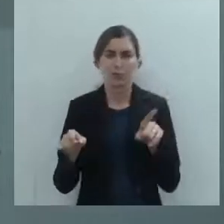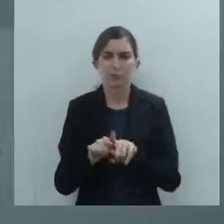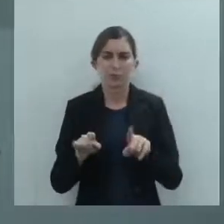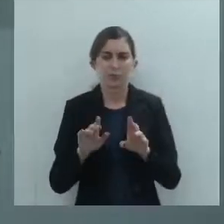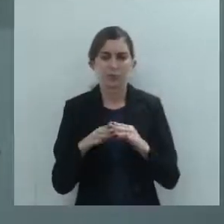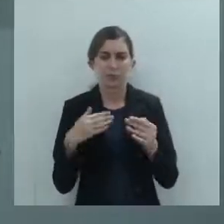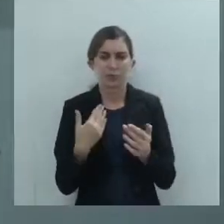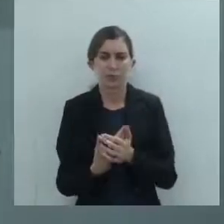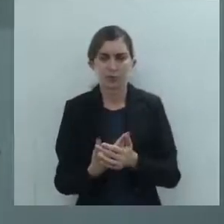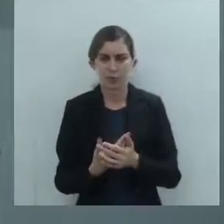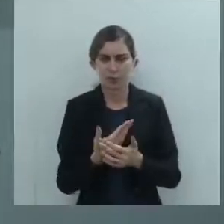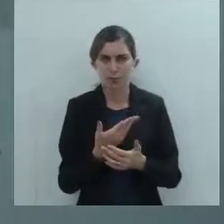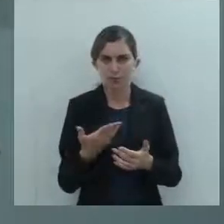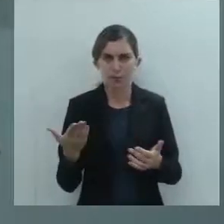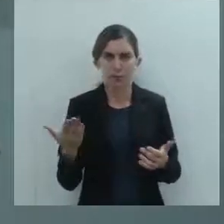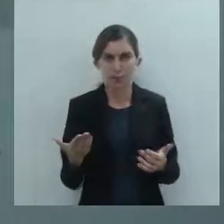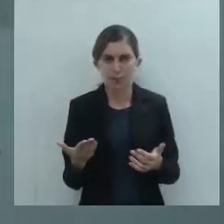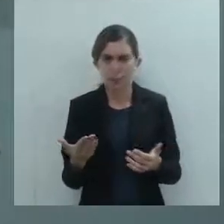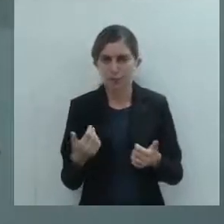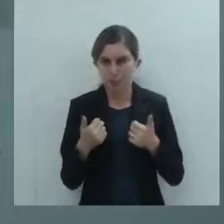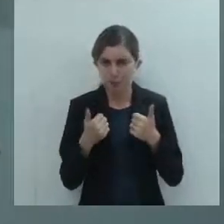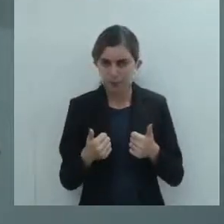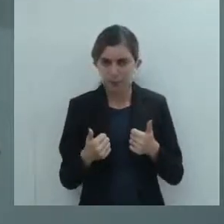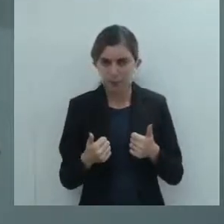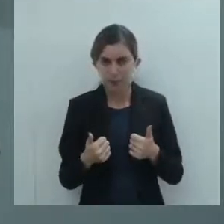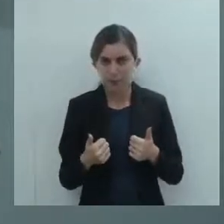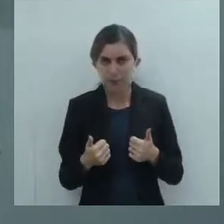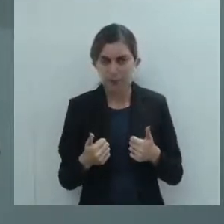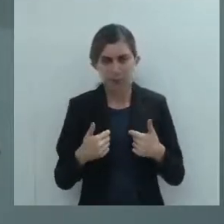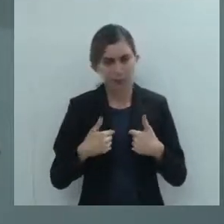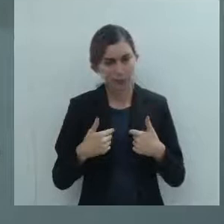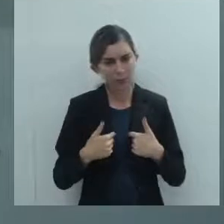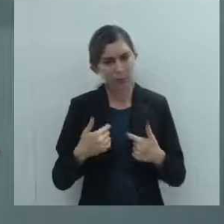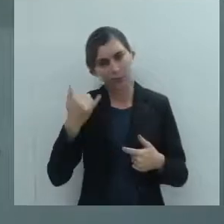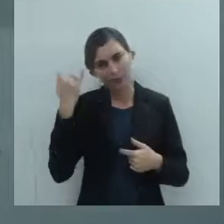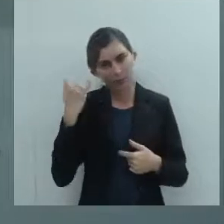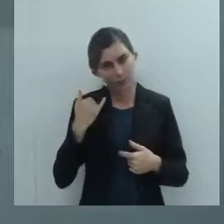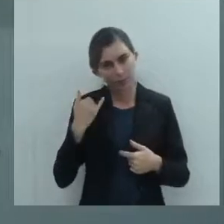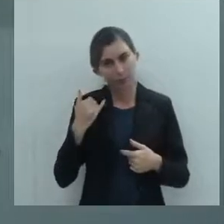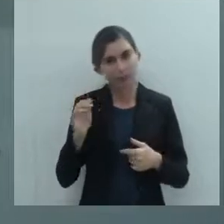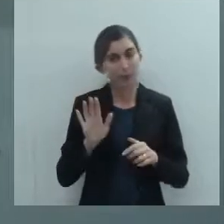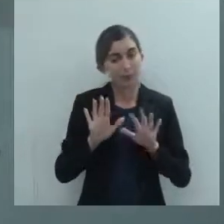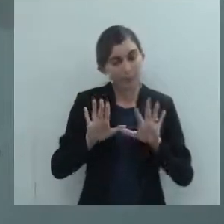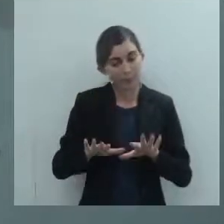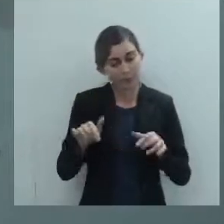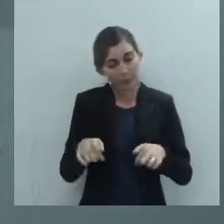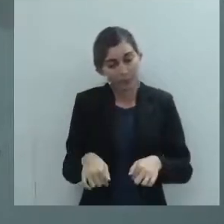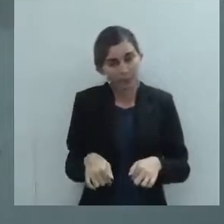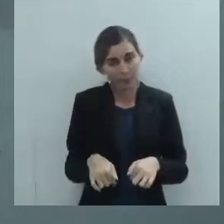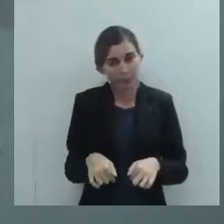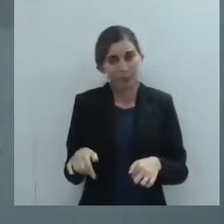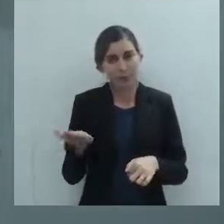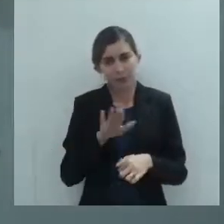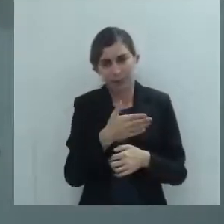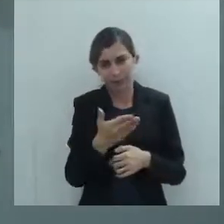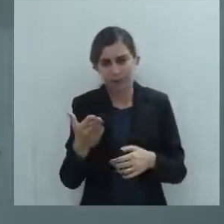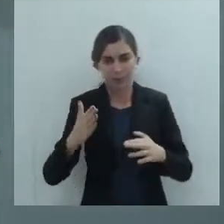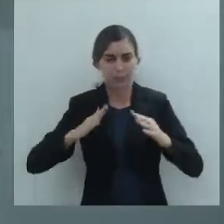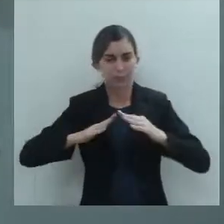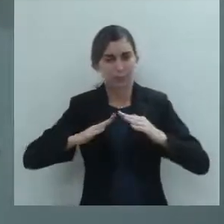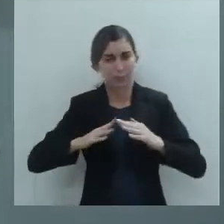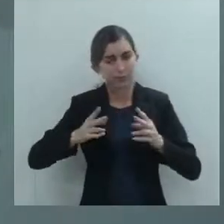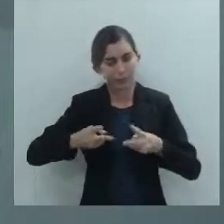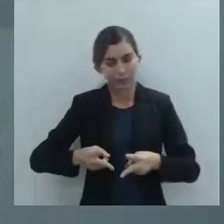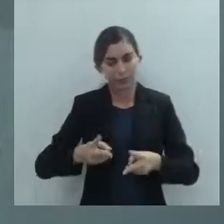da escola dos annales tá bem show de bola eu e a Isabela vamos ficando por aqui você em